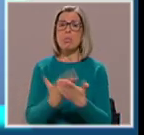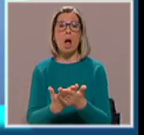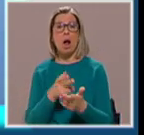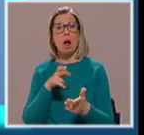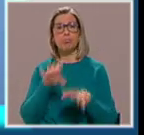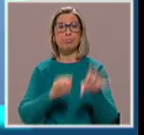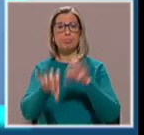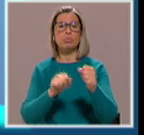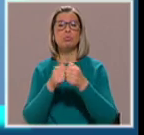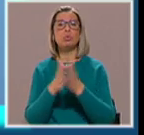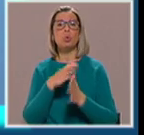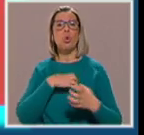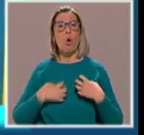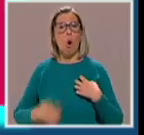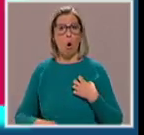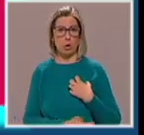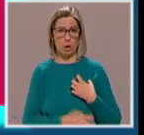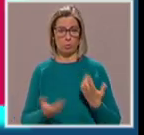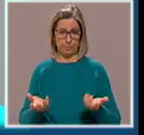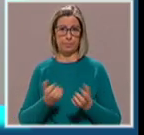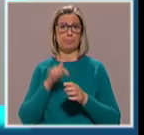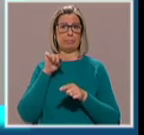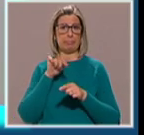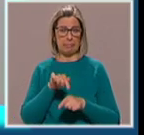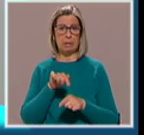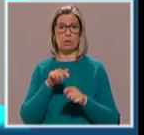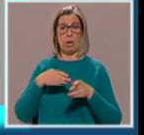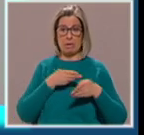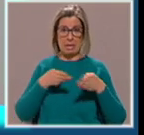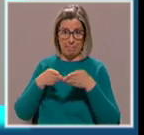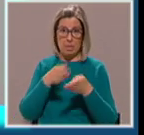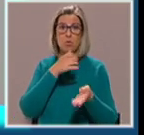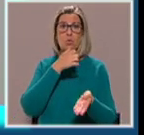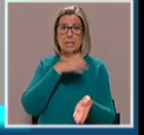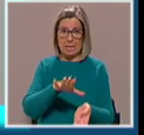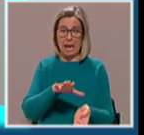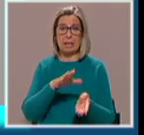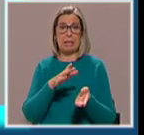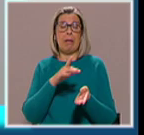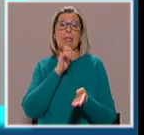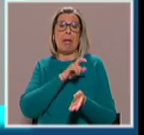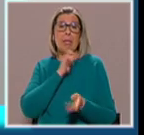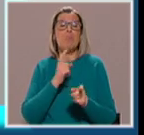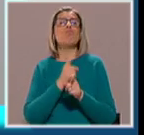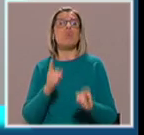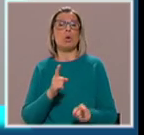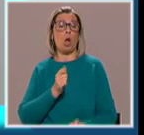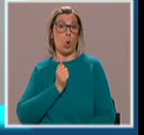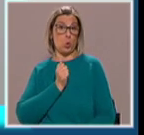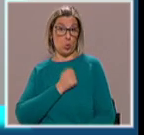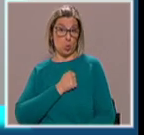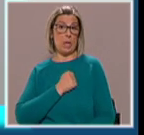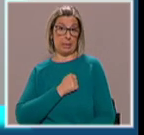rapidamente a todos os órgãos. Este percurso do sangue é possível porque o coração,